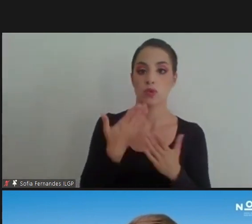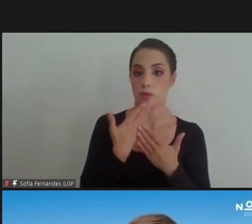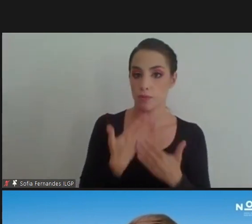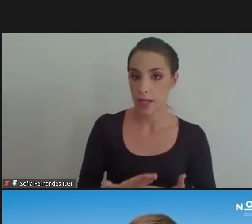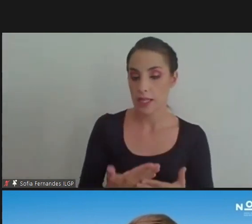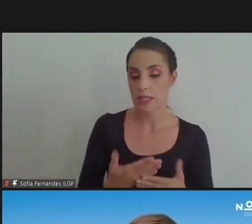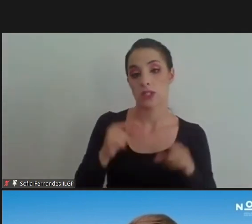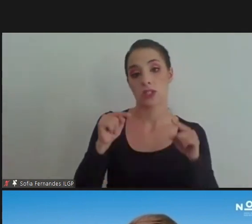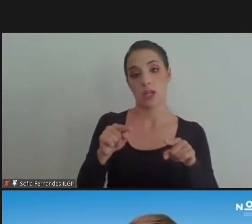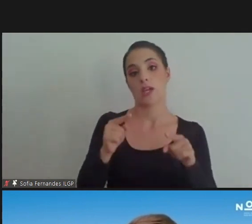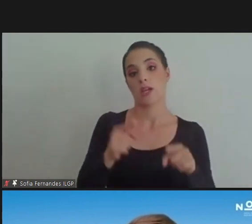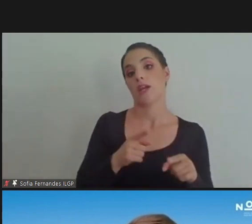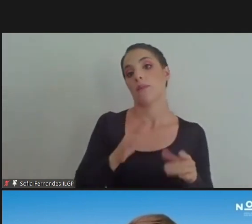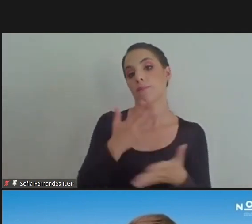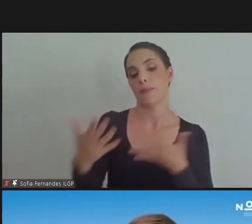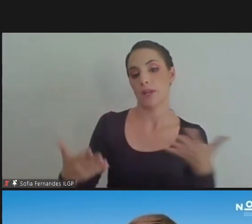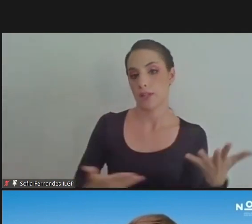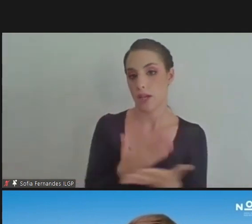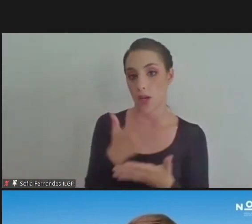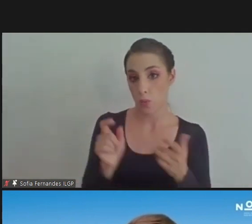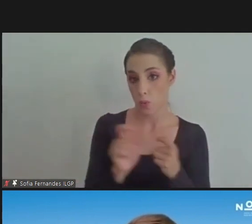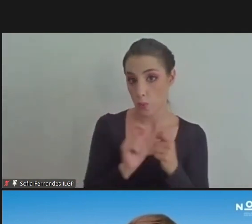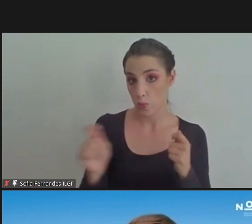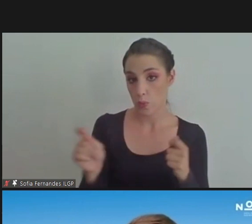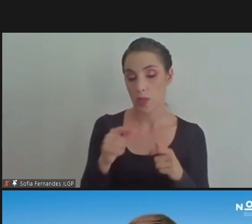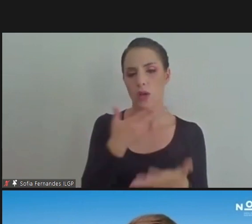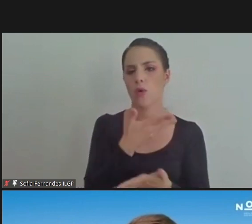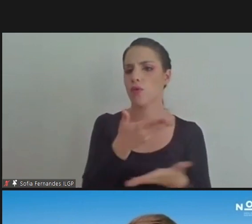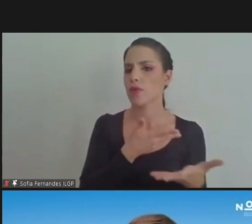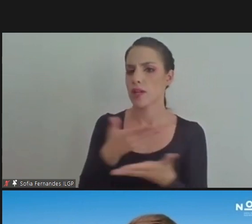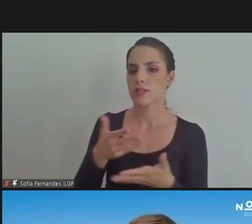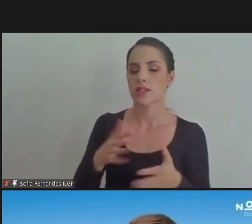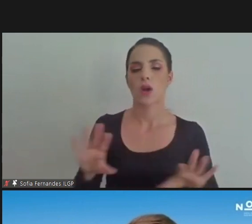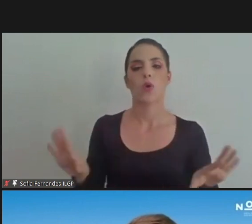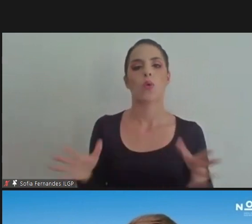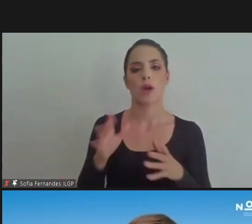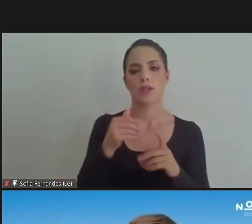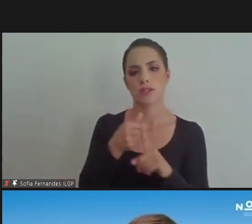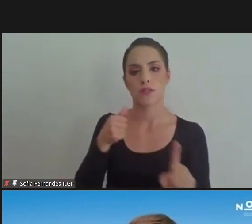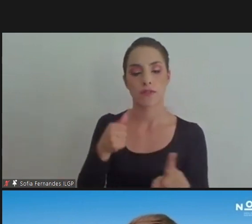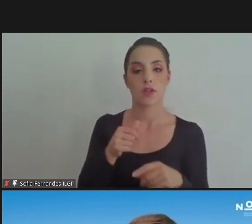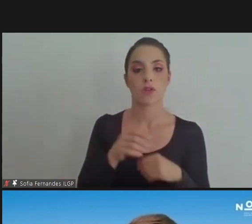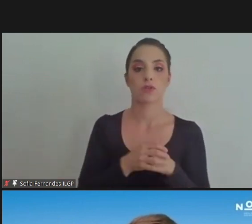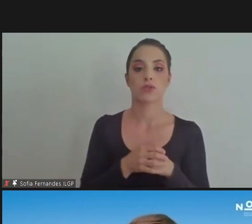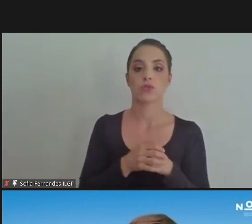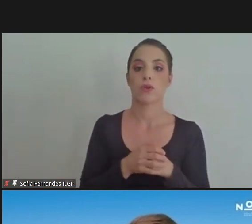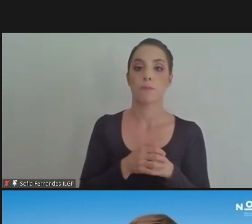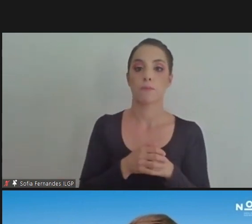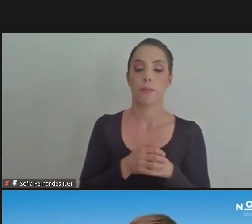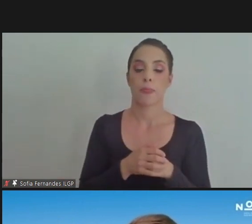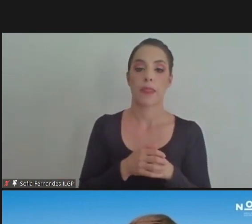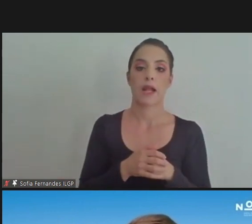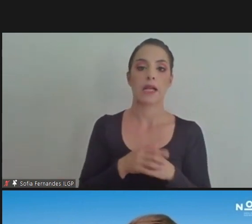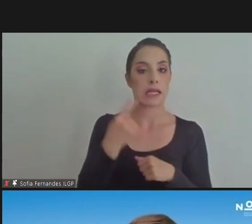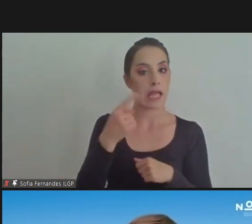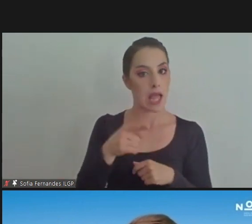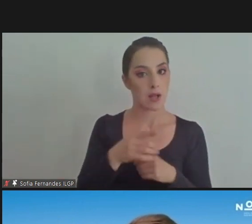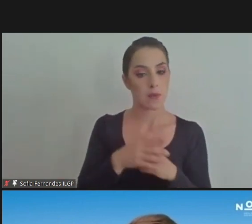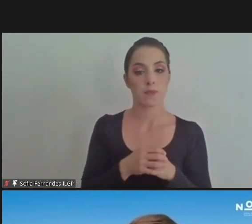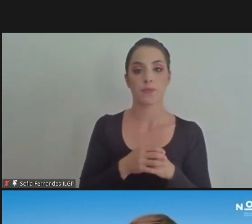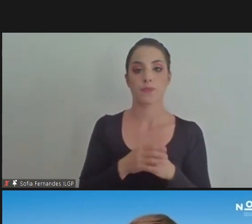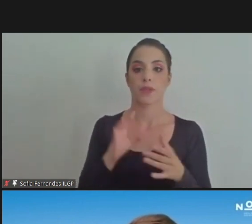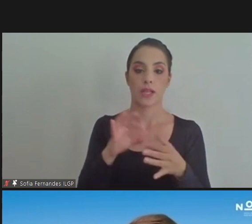aqui partilharam ao longo desta conversa, que desafios é que se enfrentam e que se colocam para